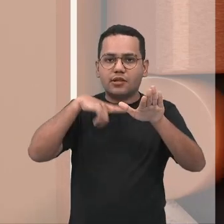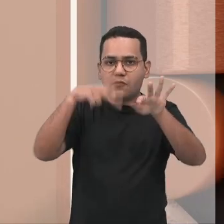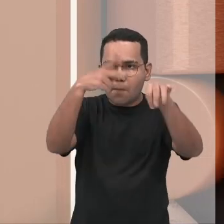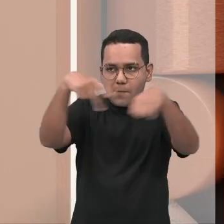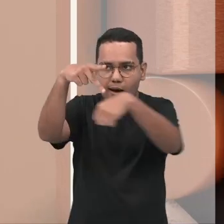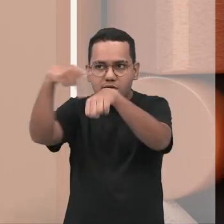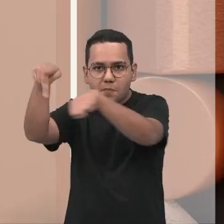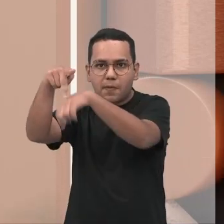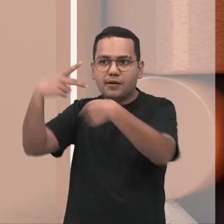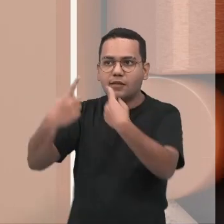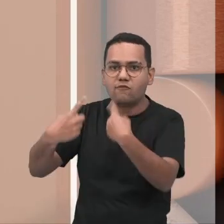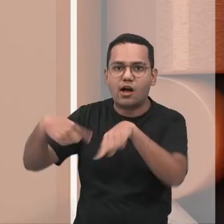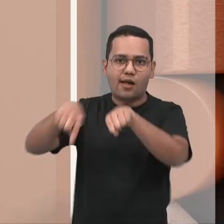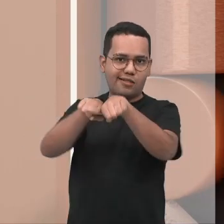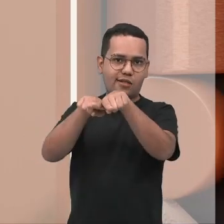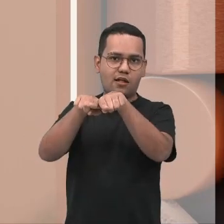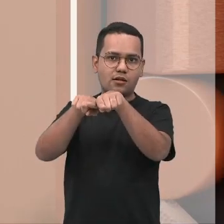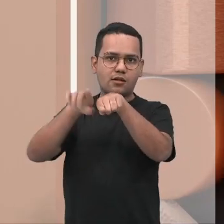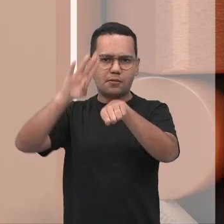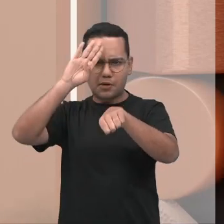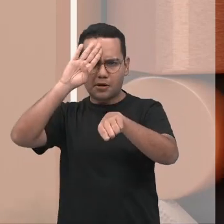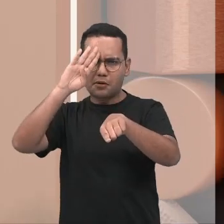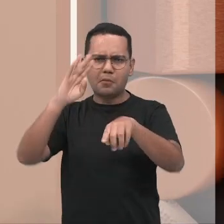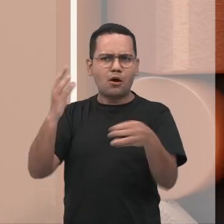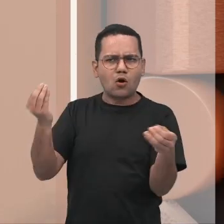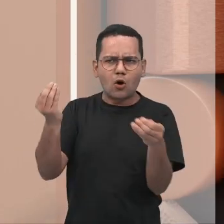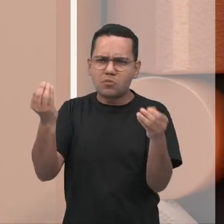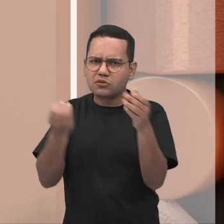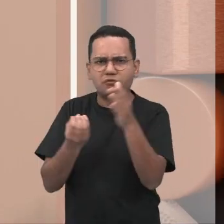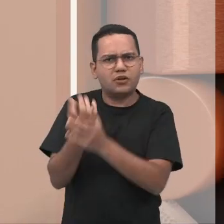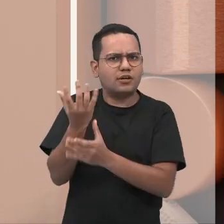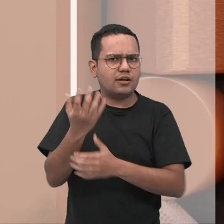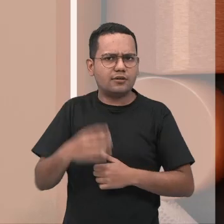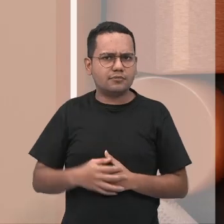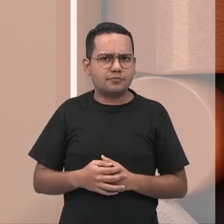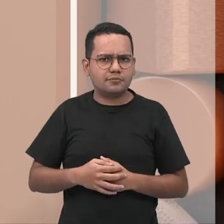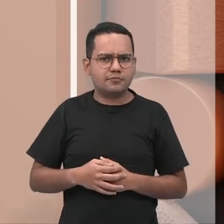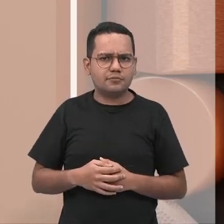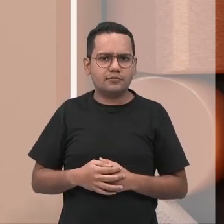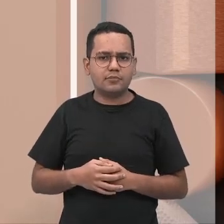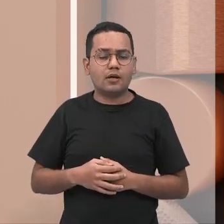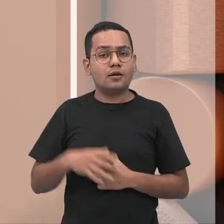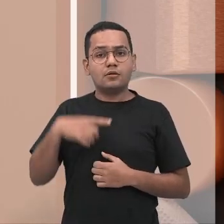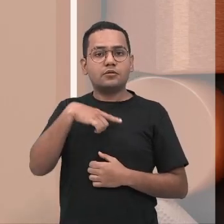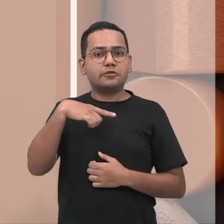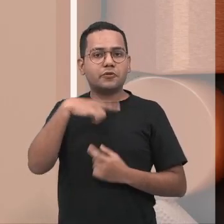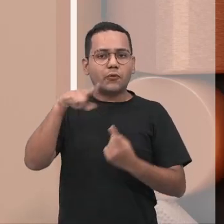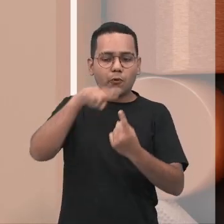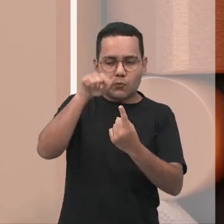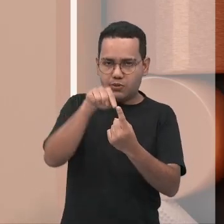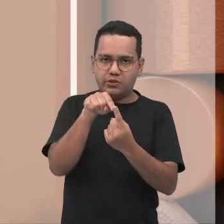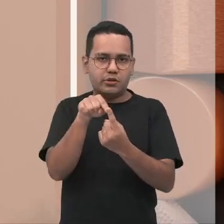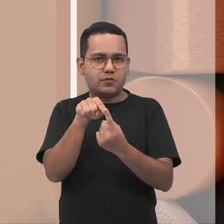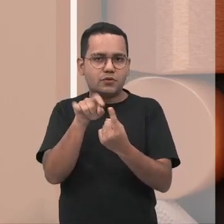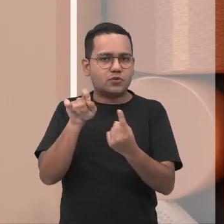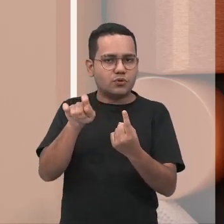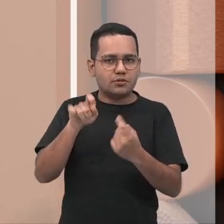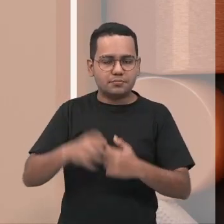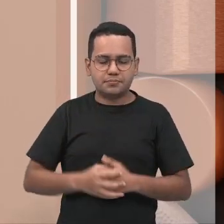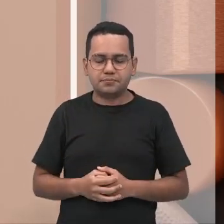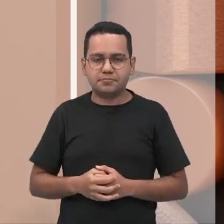militares. Galera, de onde surgiu essas alianças militares? De objetivos em comum. A